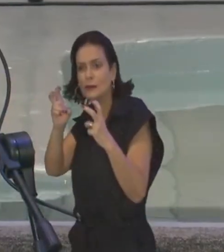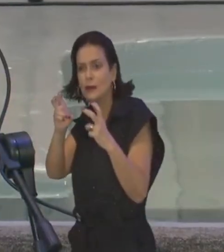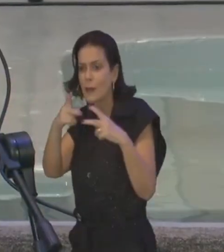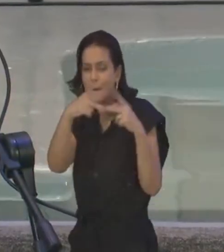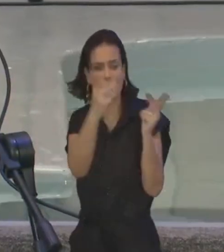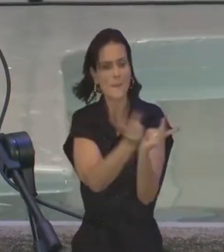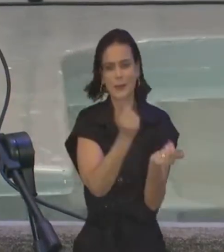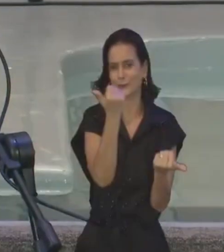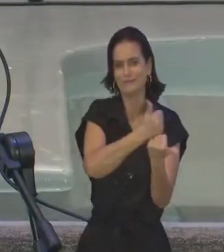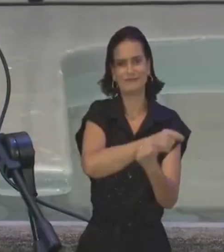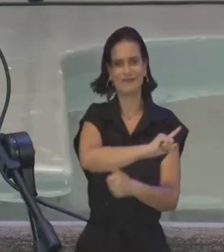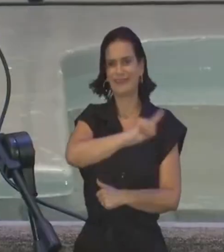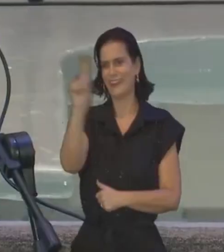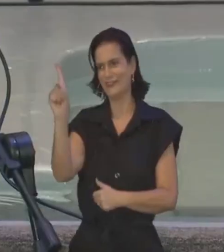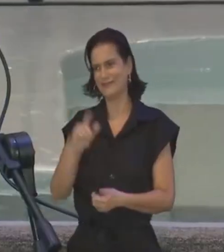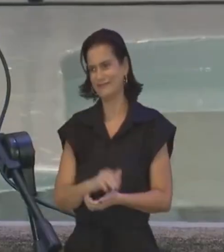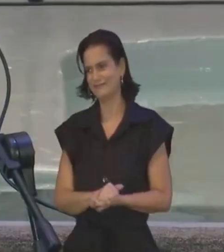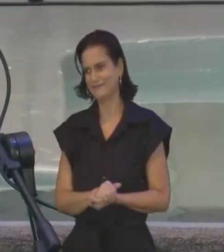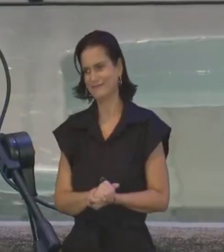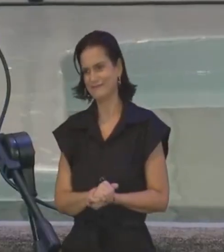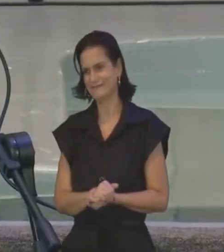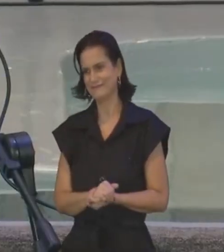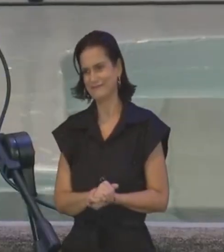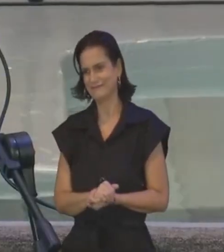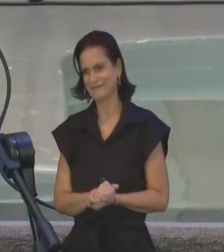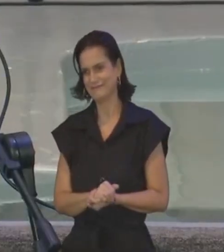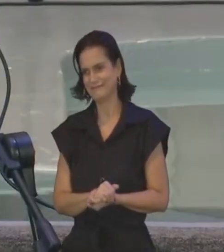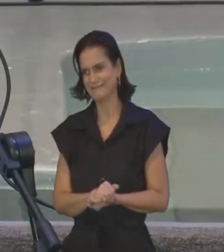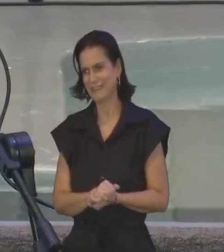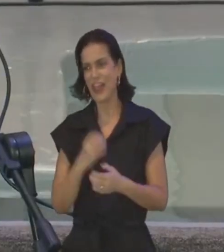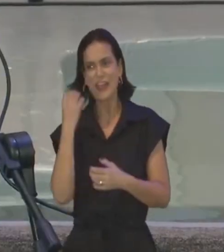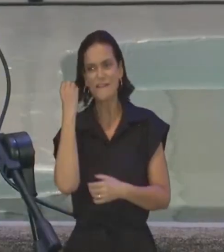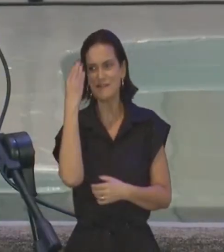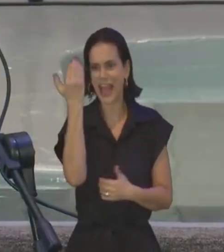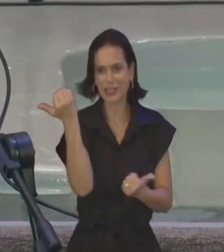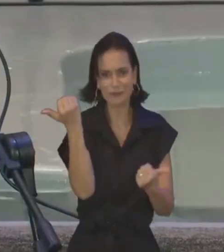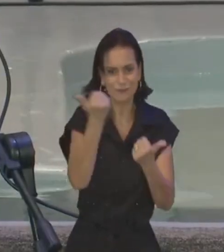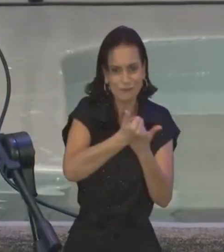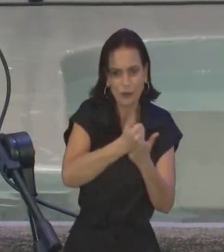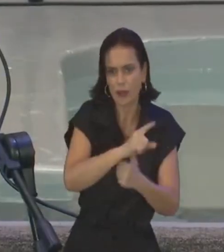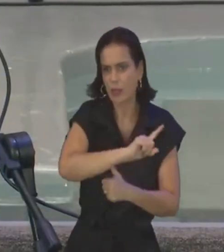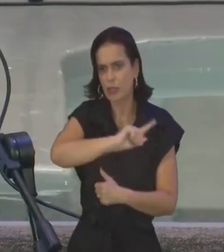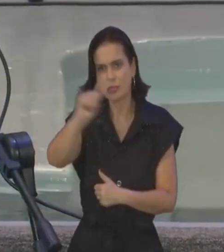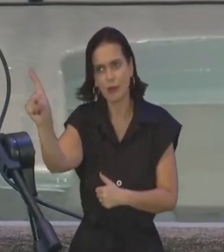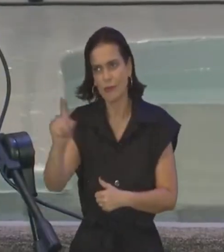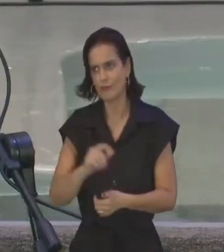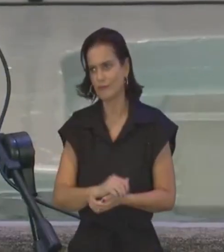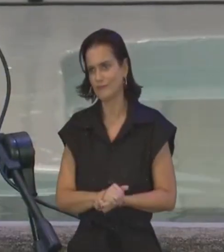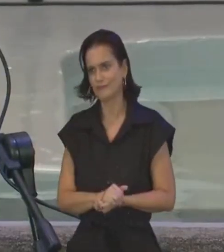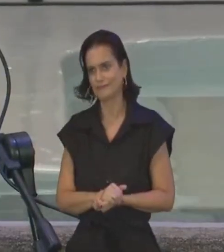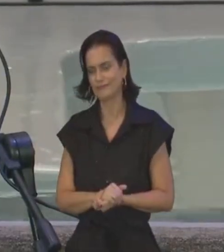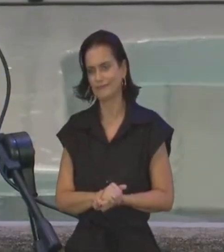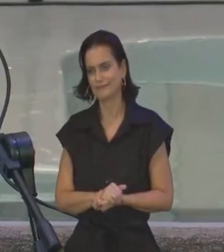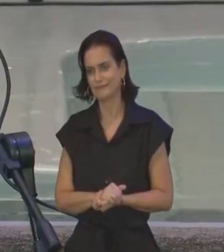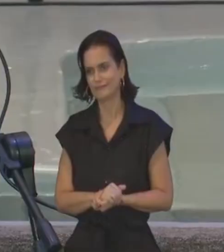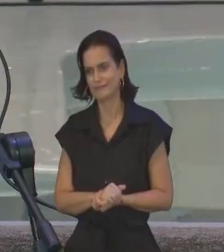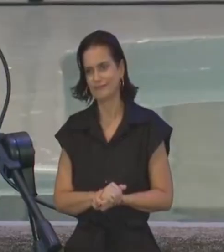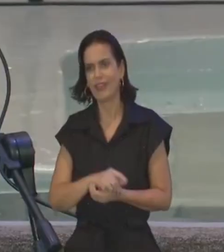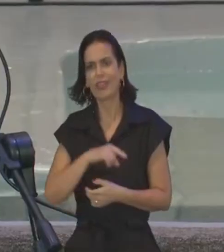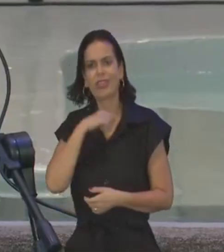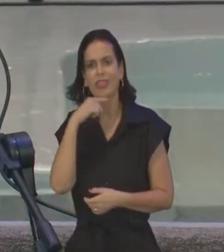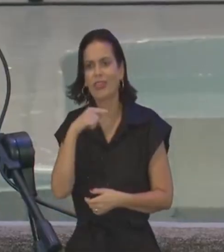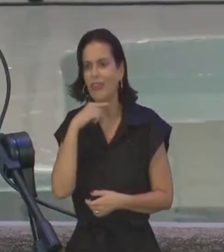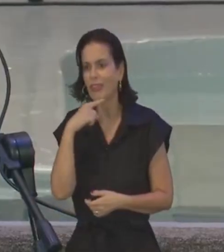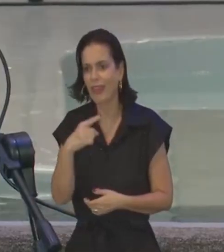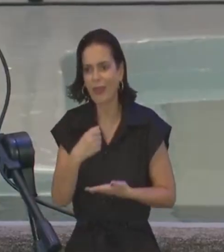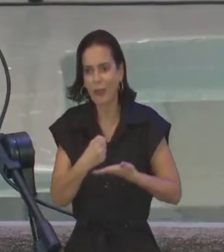de comida não pode satisfazer, aquela que uma viagem não pode satisfazer, aquela que ninguém